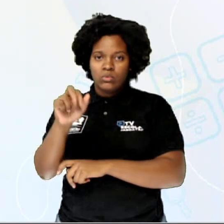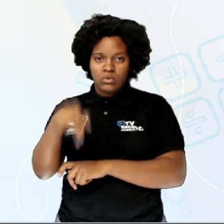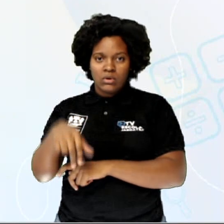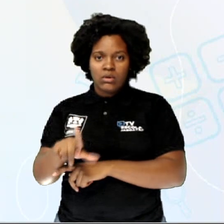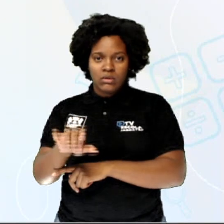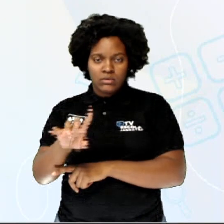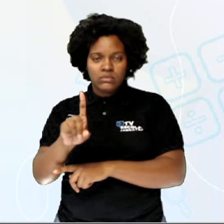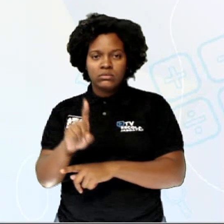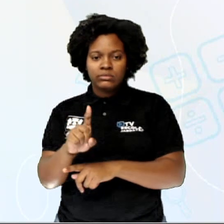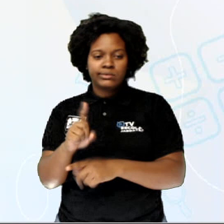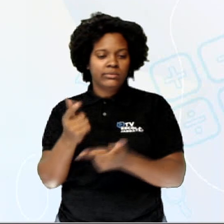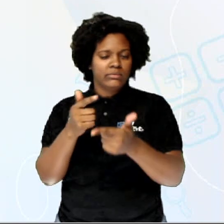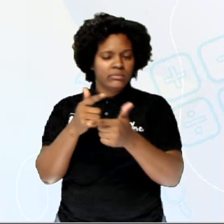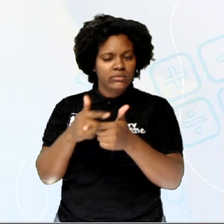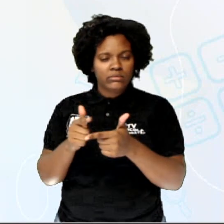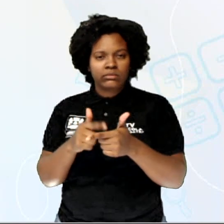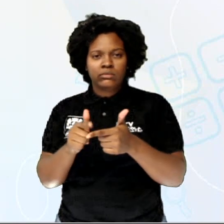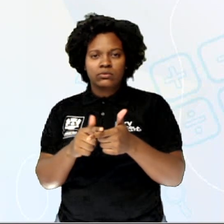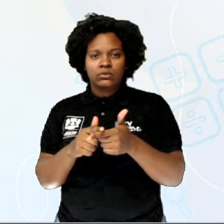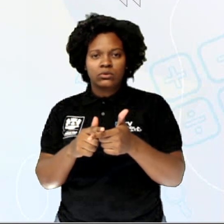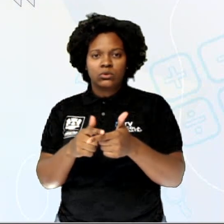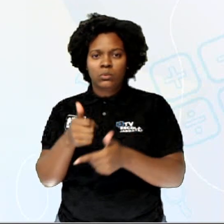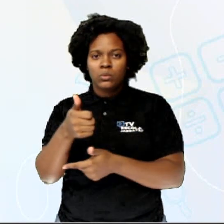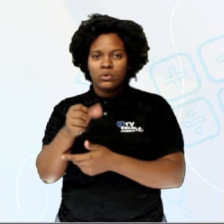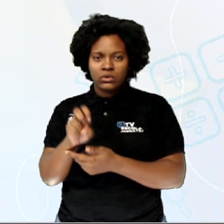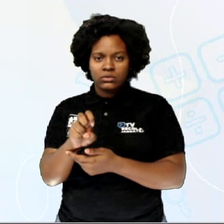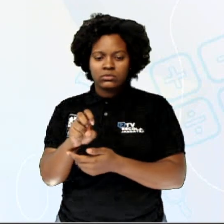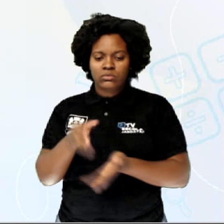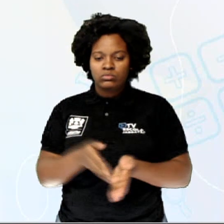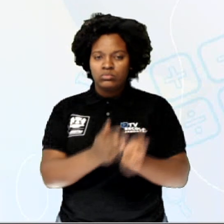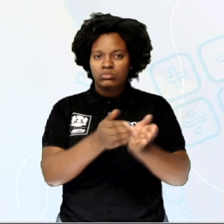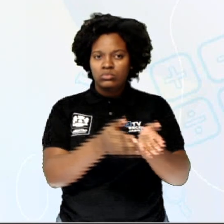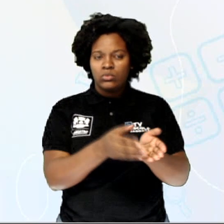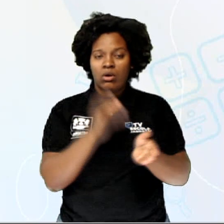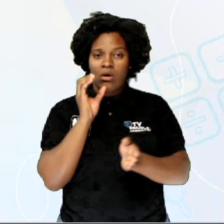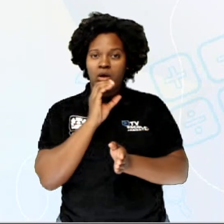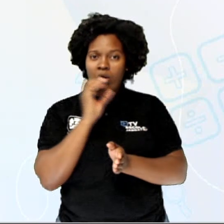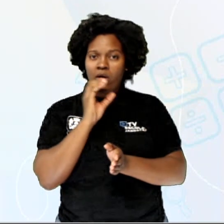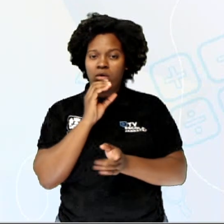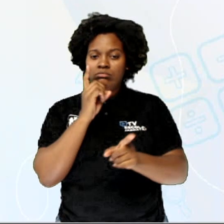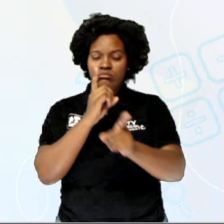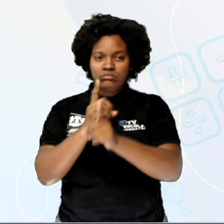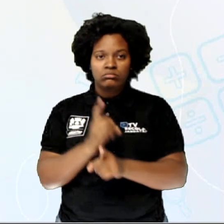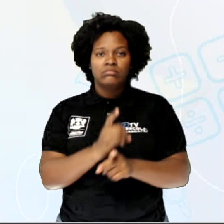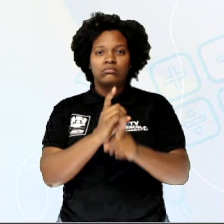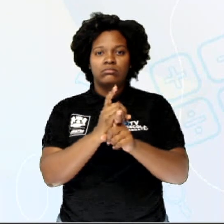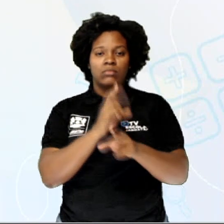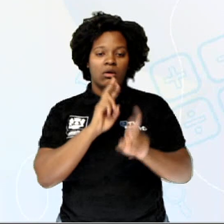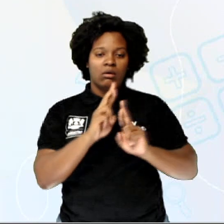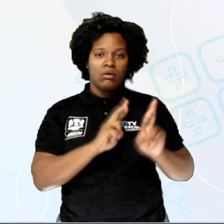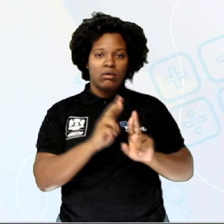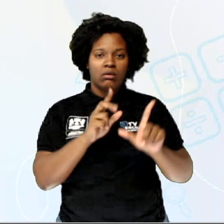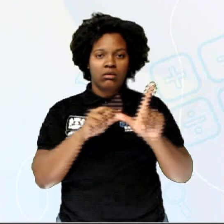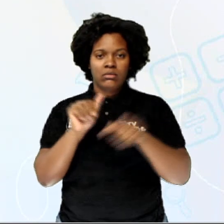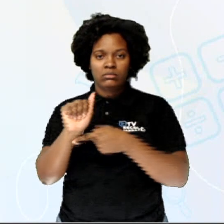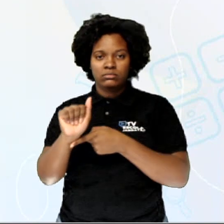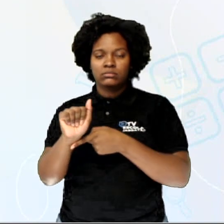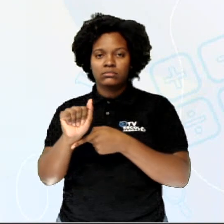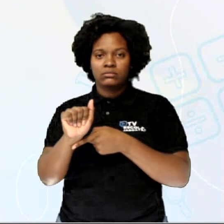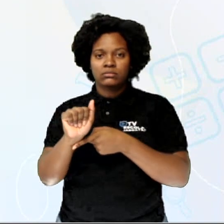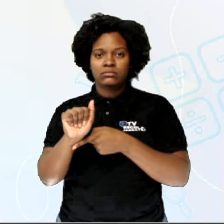1,5. 1,5 horas, né? Como a resposta está em minutos, a gente vai transformar 1h30 em minutos, vai dar